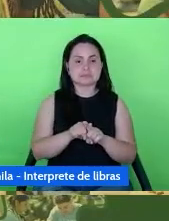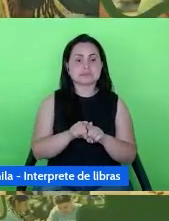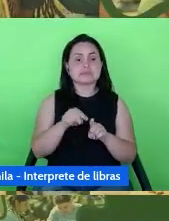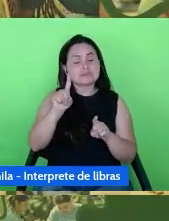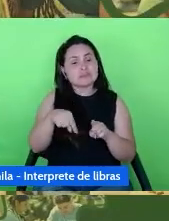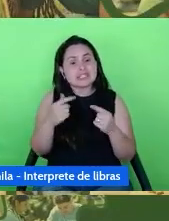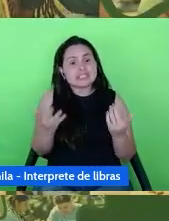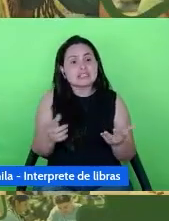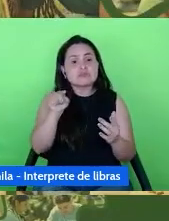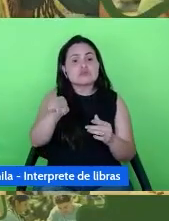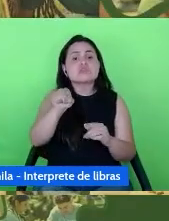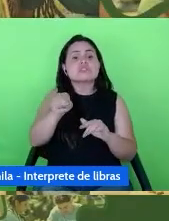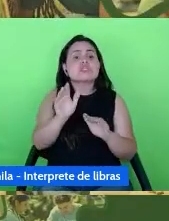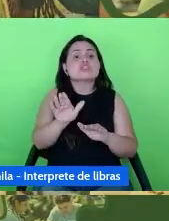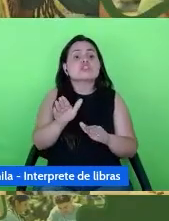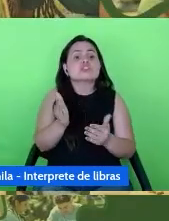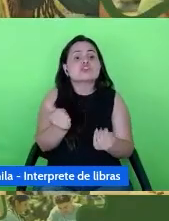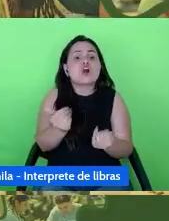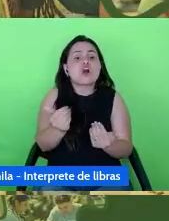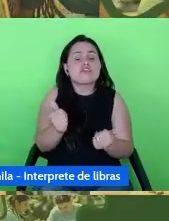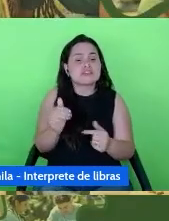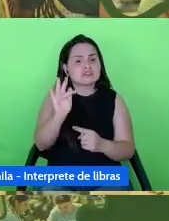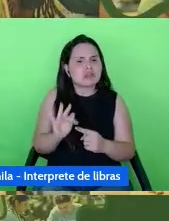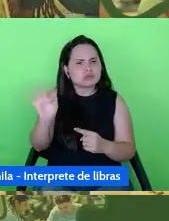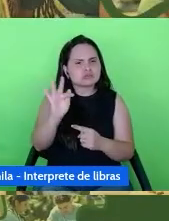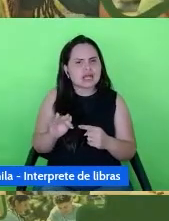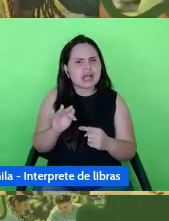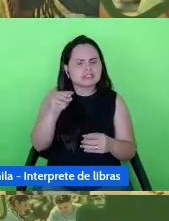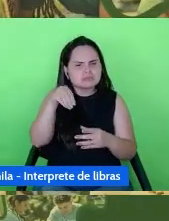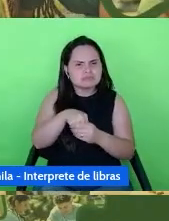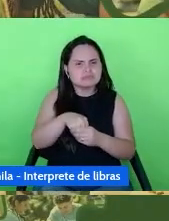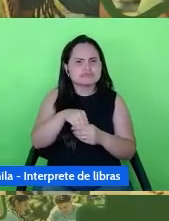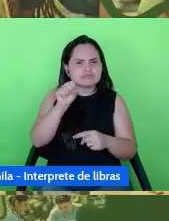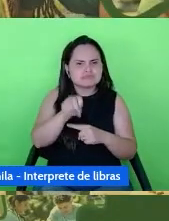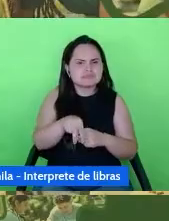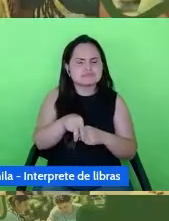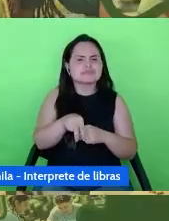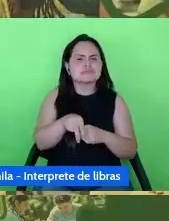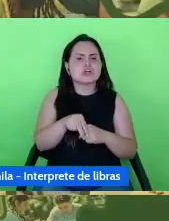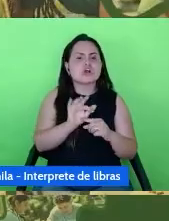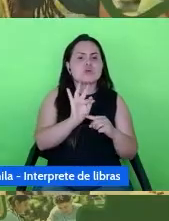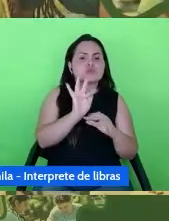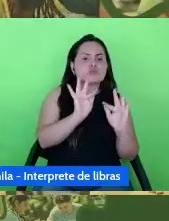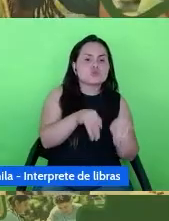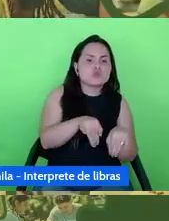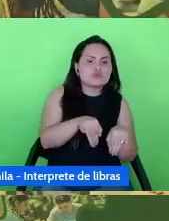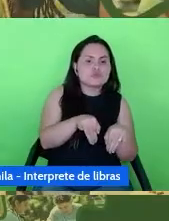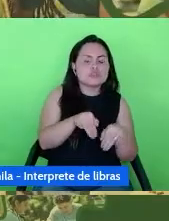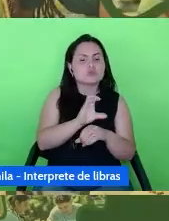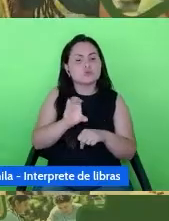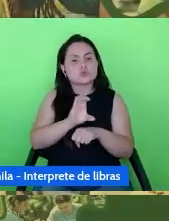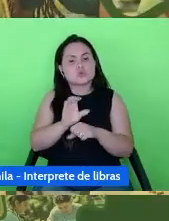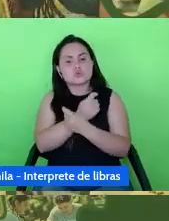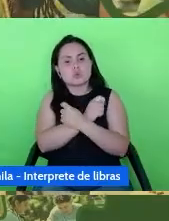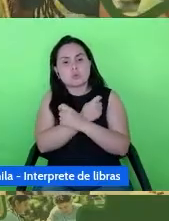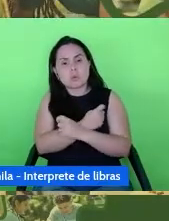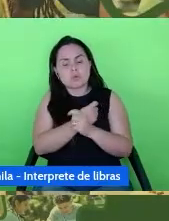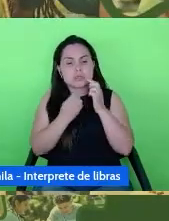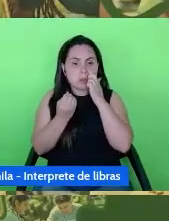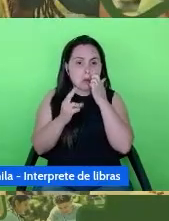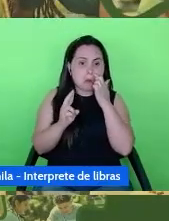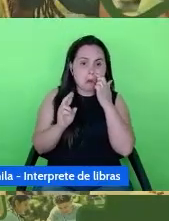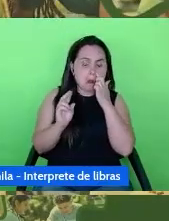você jovem, graduando, que está chegando agora na PUC, está no meio do curso, está no final do curso, né? Você